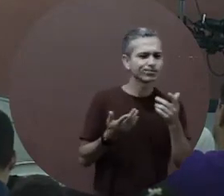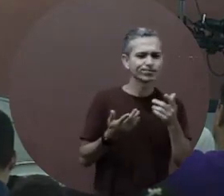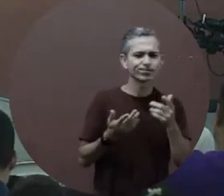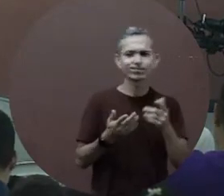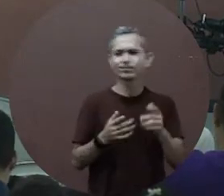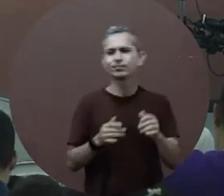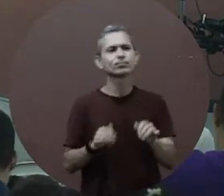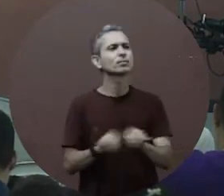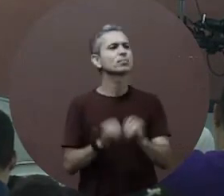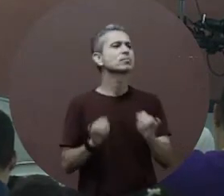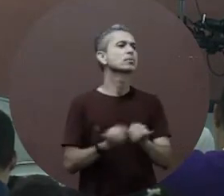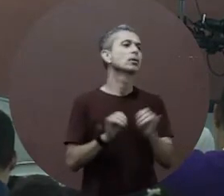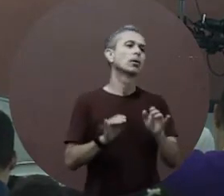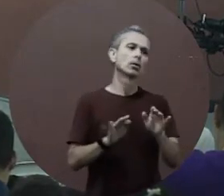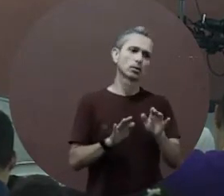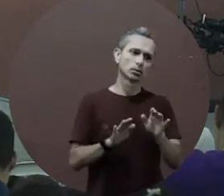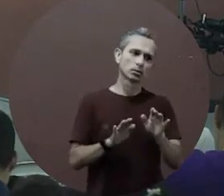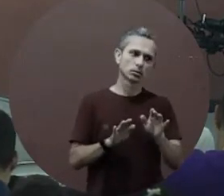Cuidado.